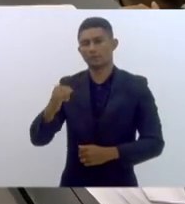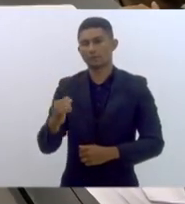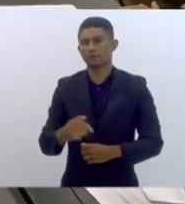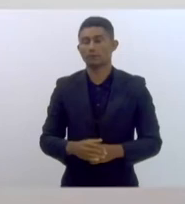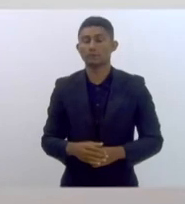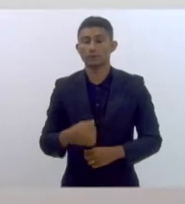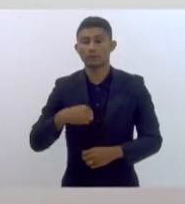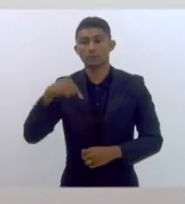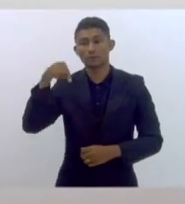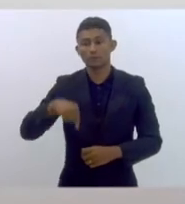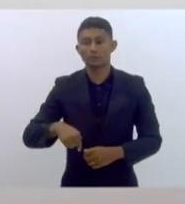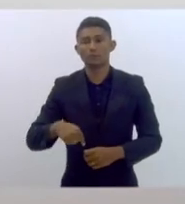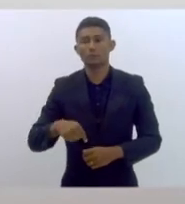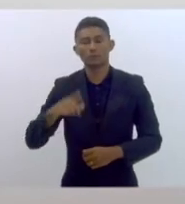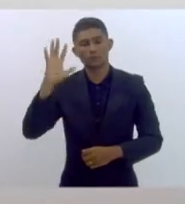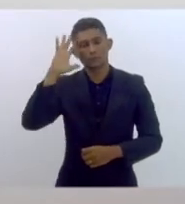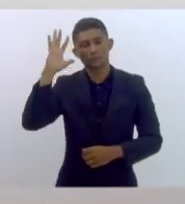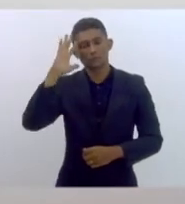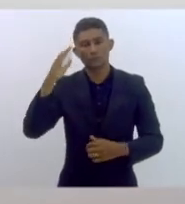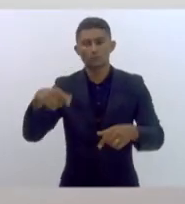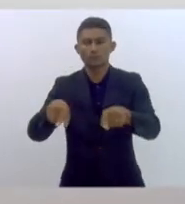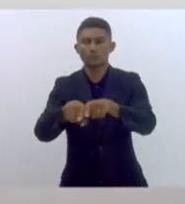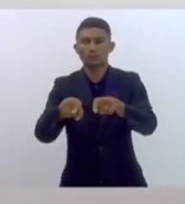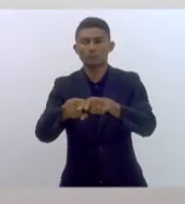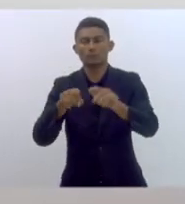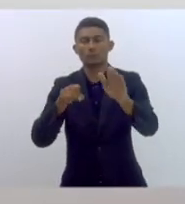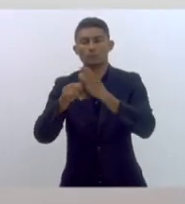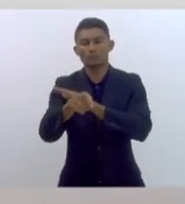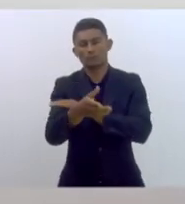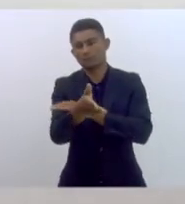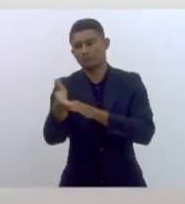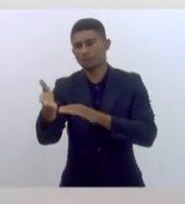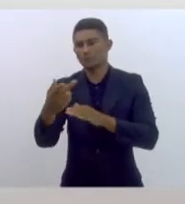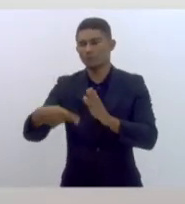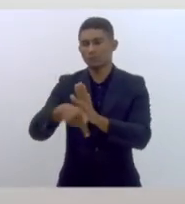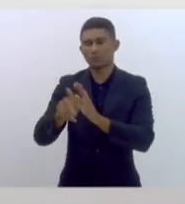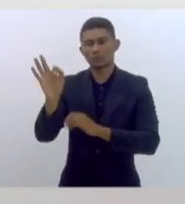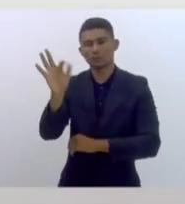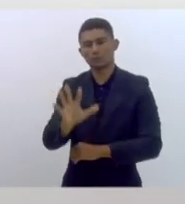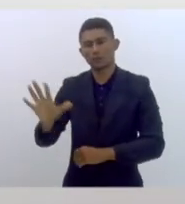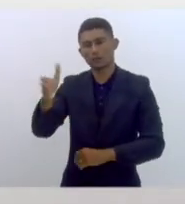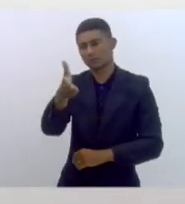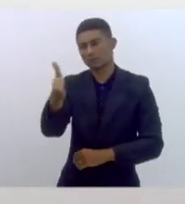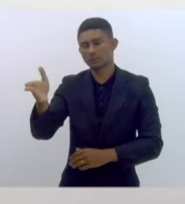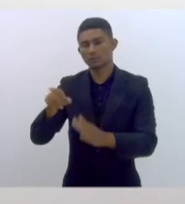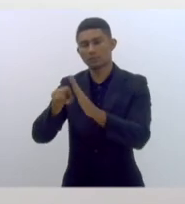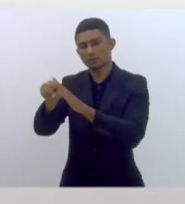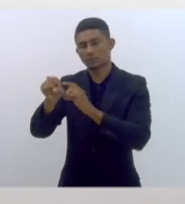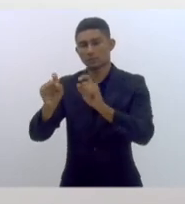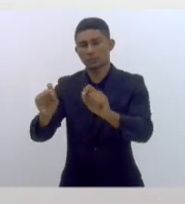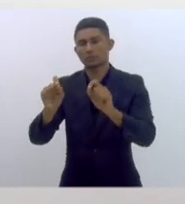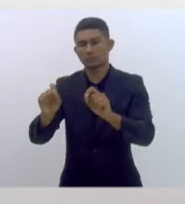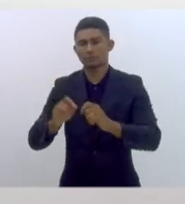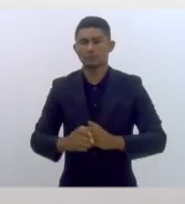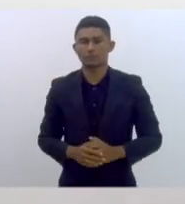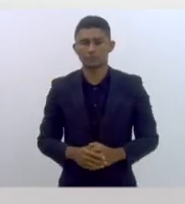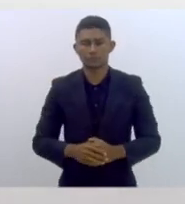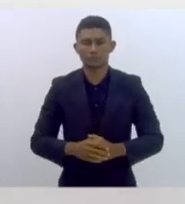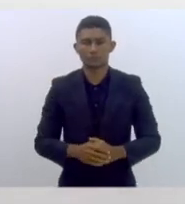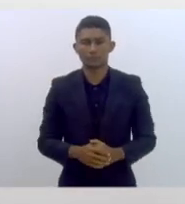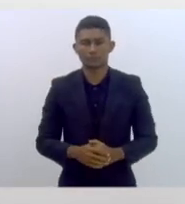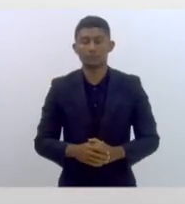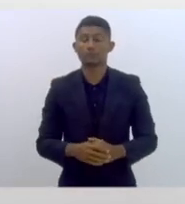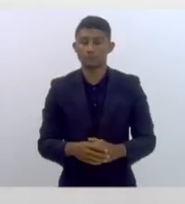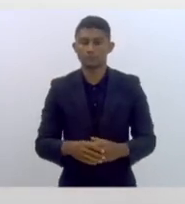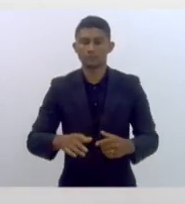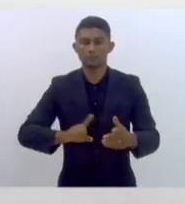deixar aqui um pensamento e uma pergunta ao mesmo tempo aos membros da Fazenda. É, dentro desse parâmetro, tá, do regime